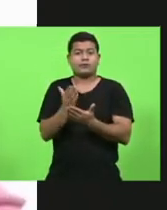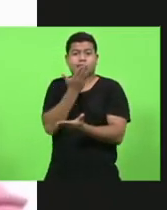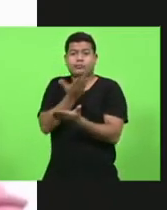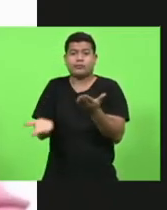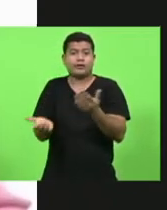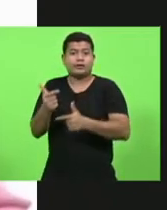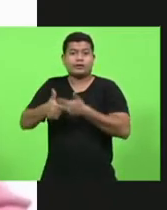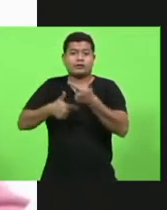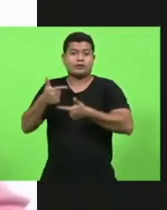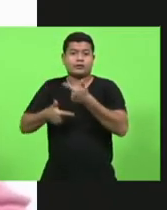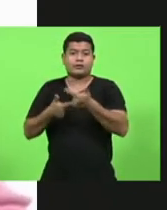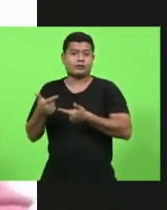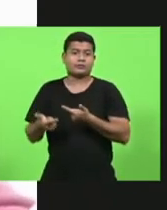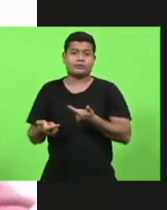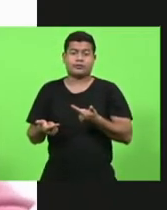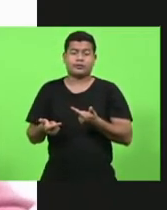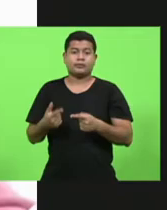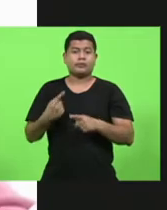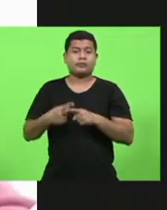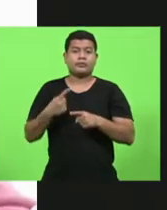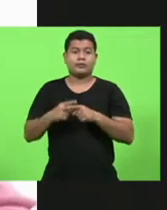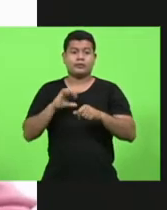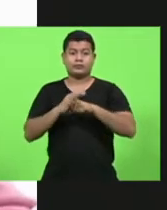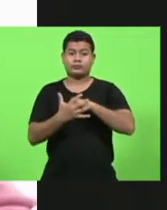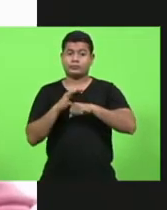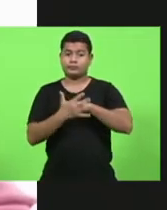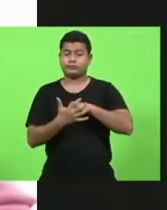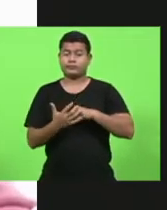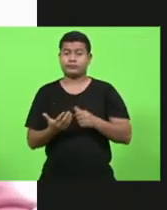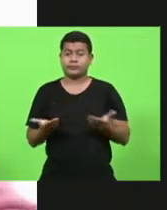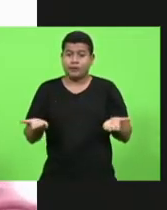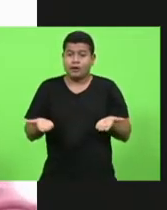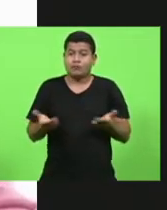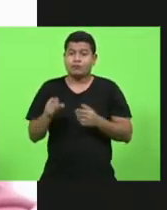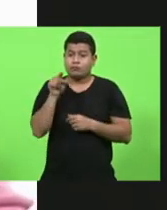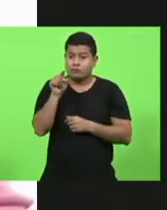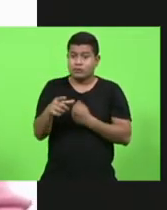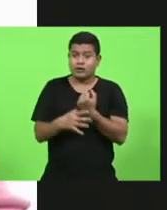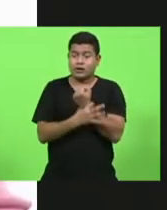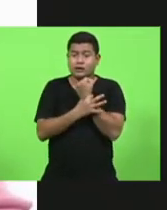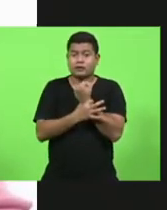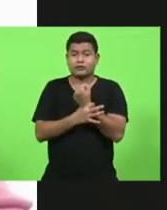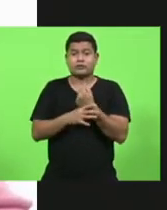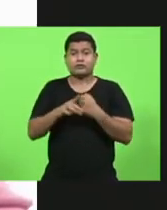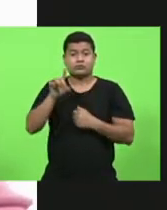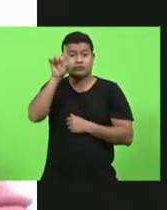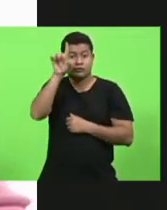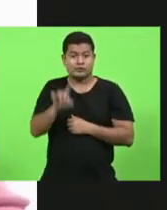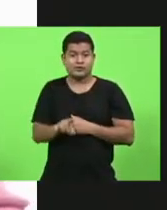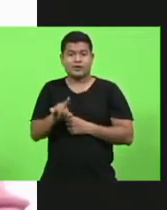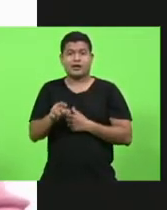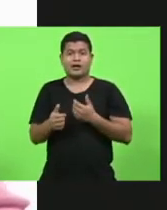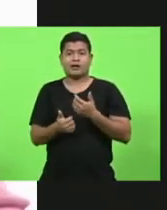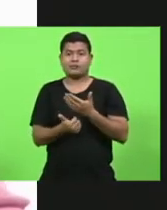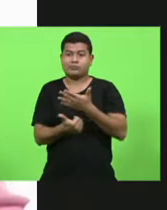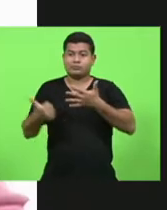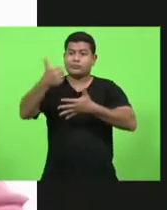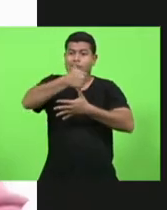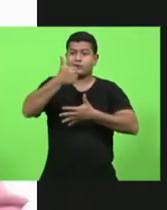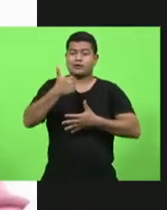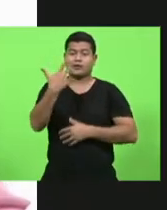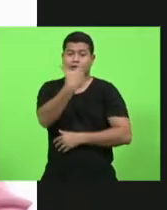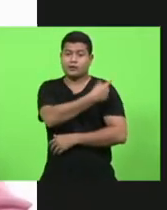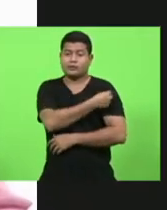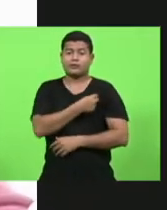trabalho em função da pandemia. Então, quando você garante o direito a essa vacinação, você garante que essas pessoas permaneçam com a